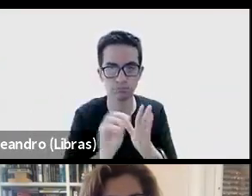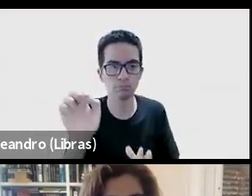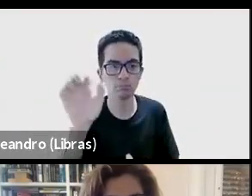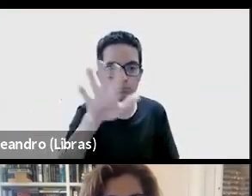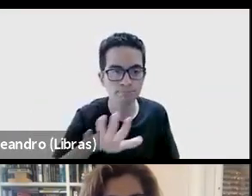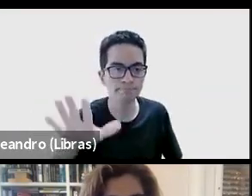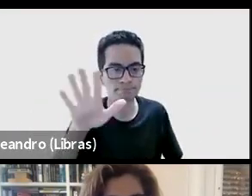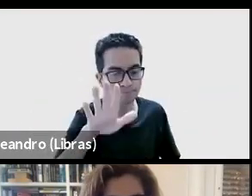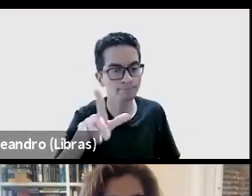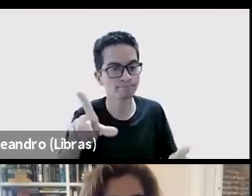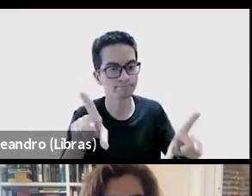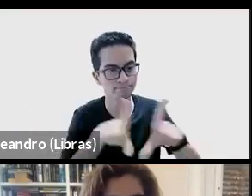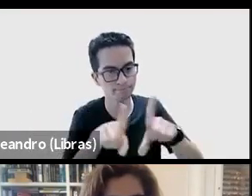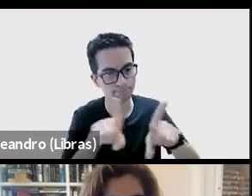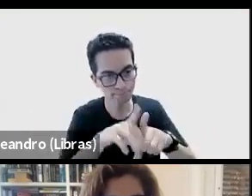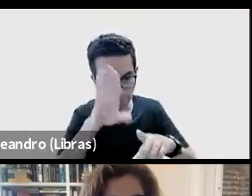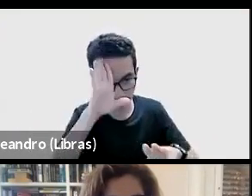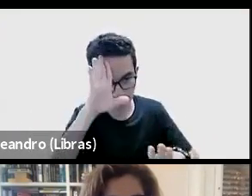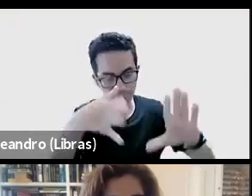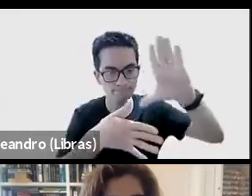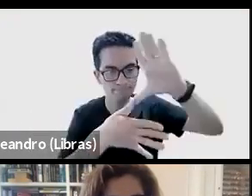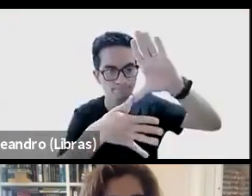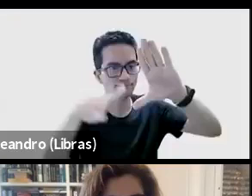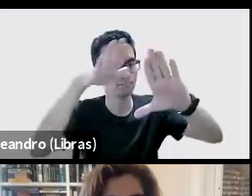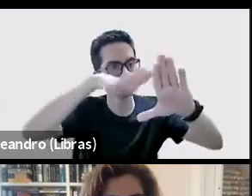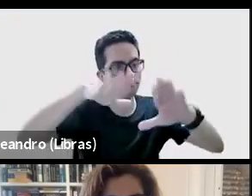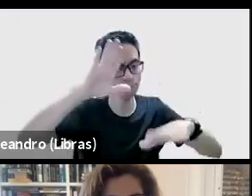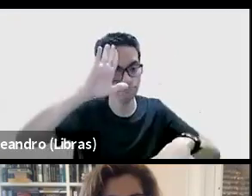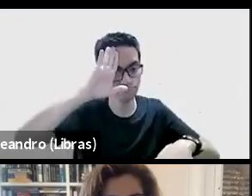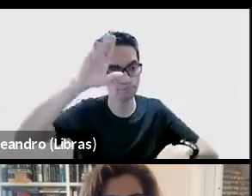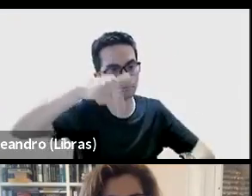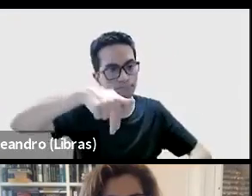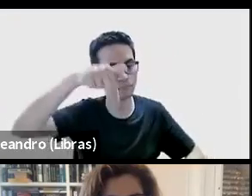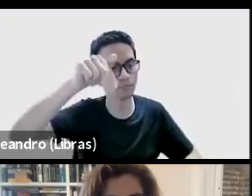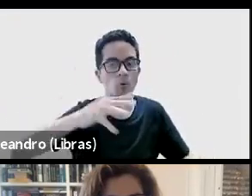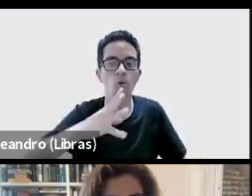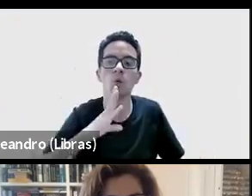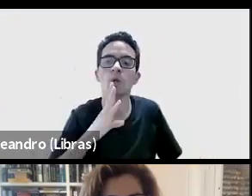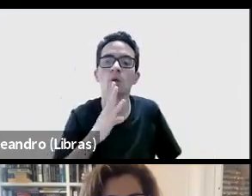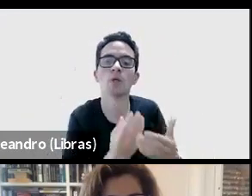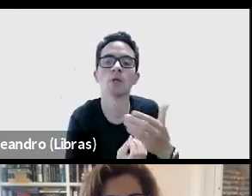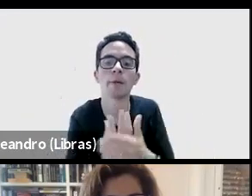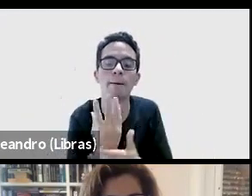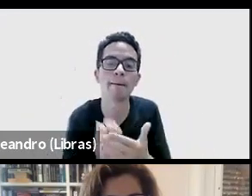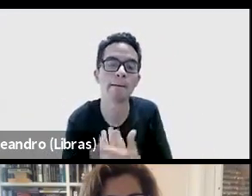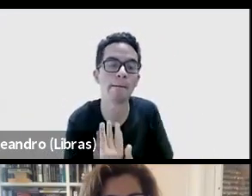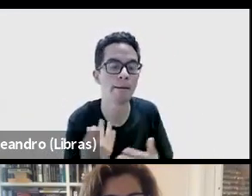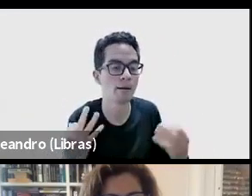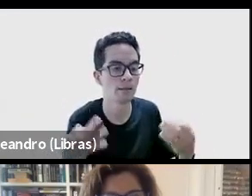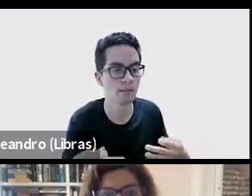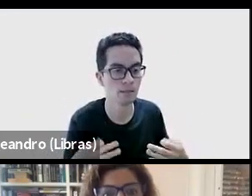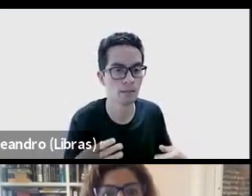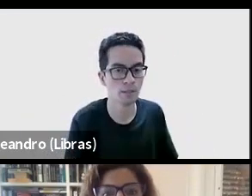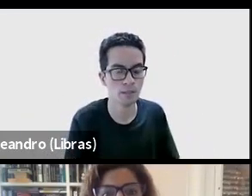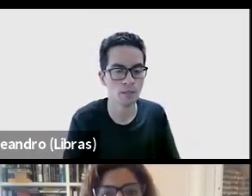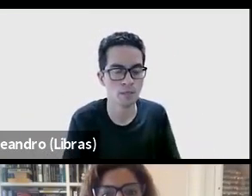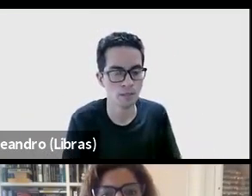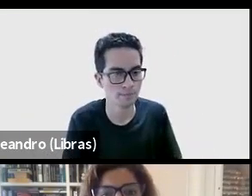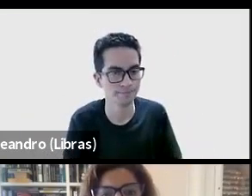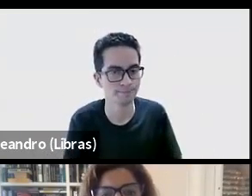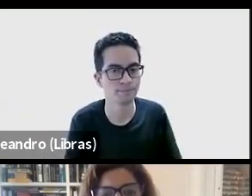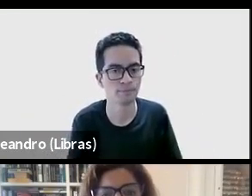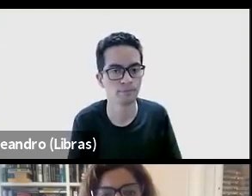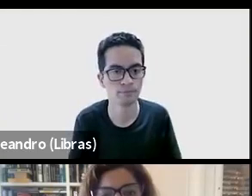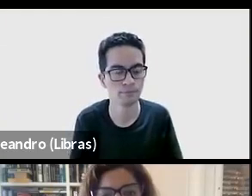do Norte, né? Enfim, é esse o lugar principal de produção de conhecimento, né? E mesmo, por exemplo, né, no caso, né,